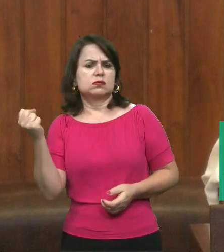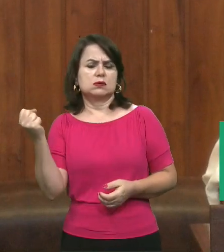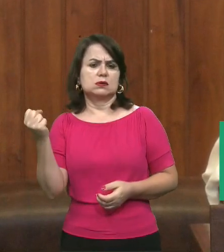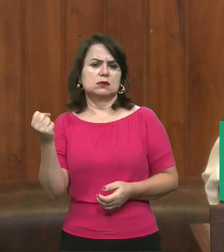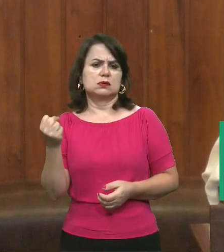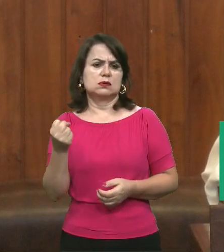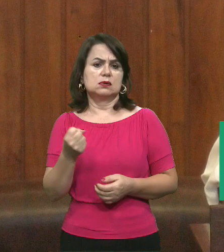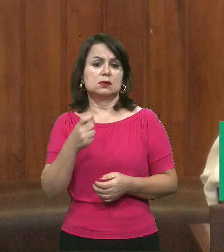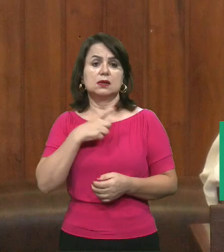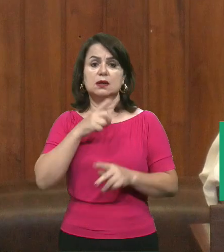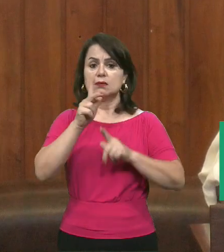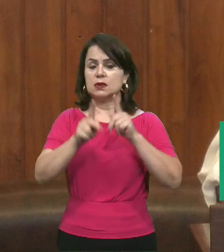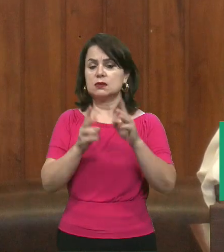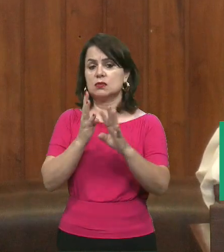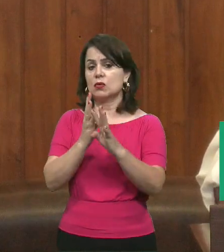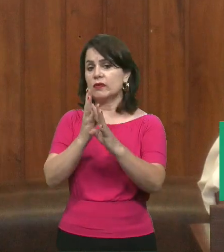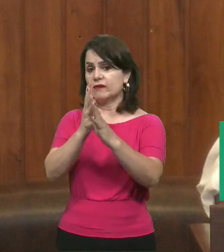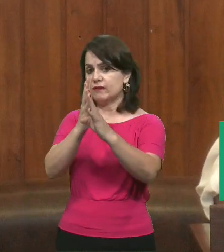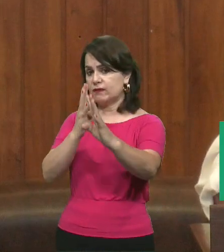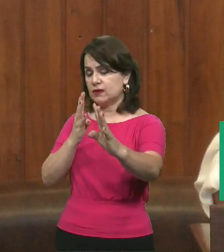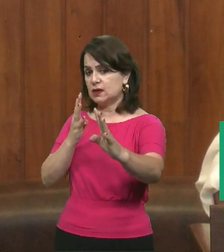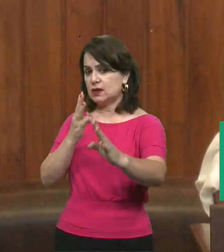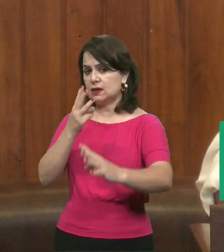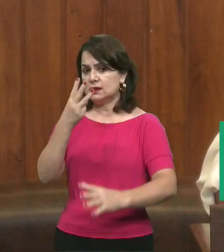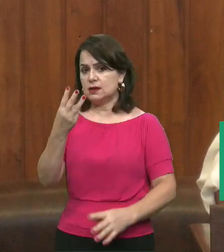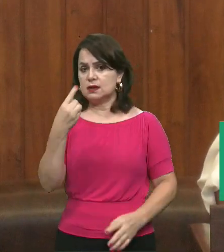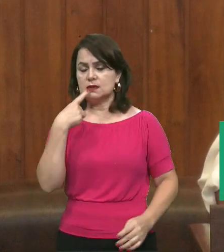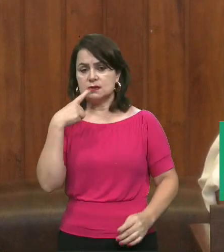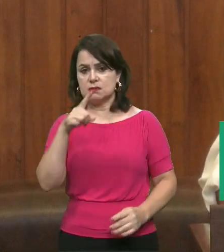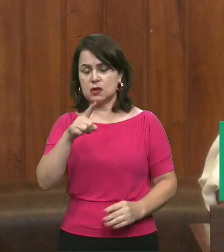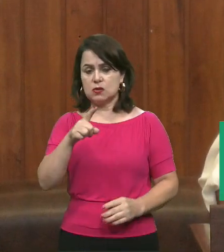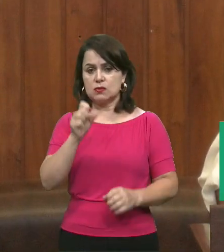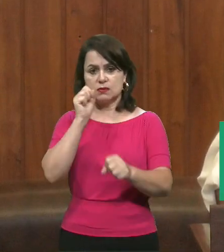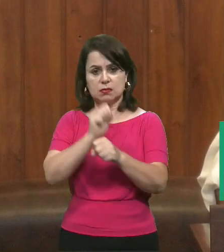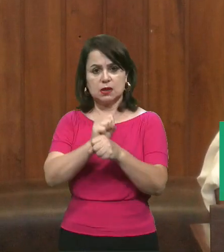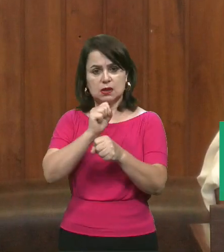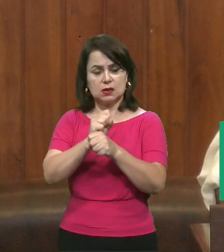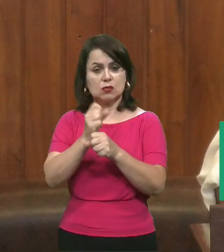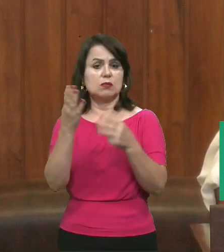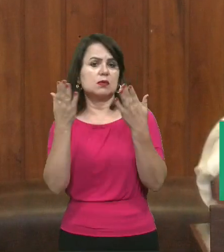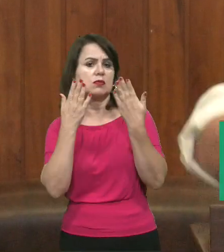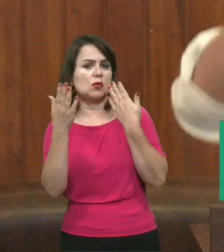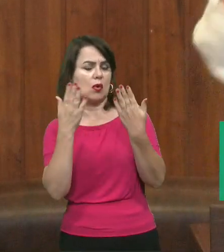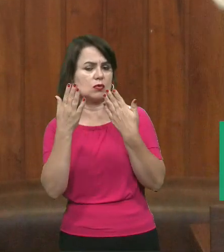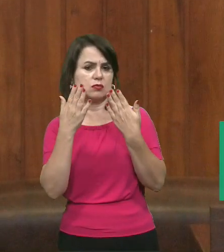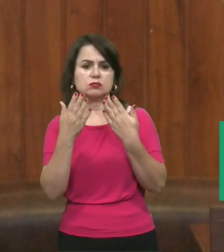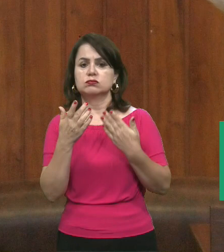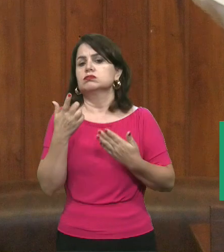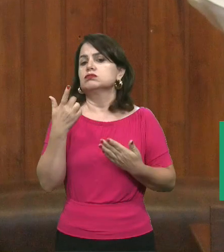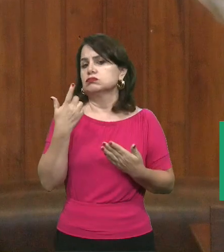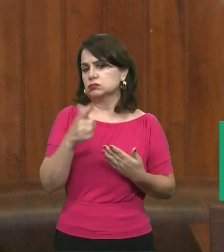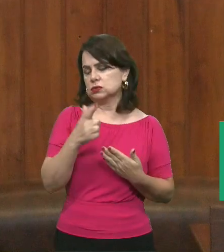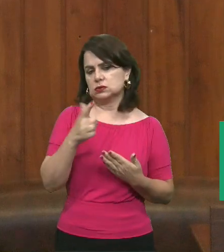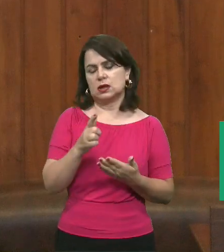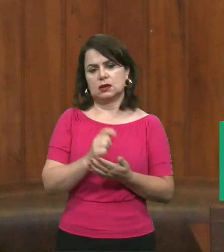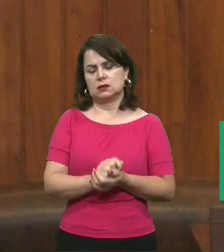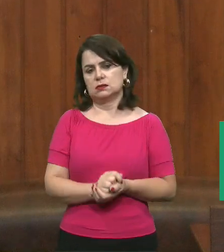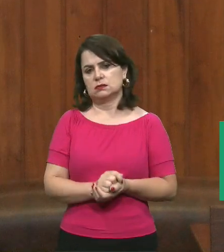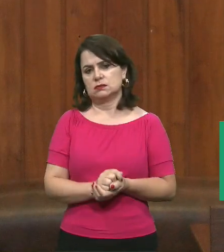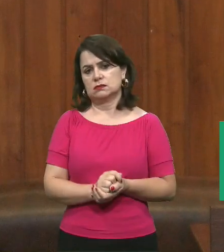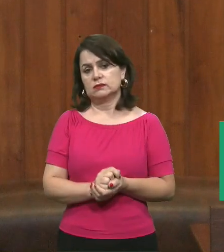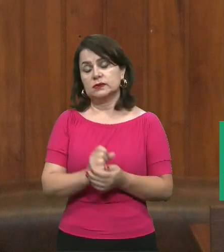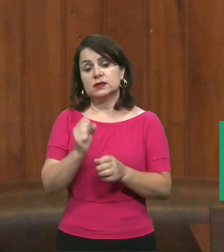na fila, saúde mental, 5 anos para ser atendido. Olha o que aconteceu em 8 anos,